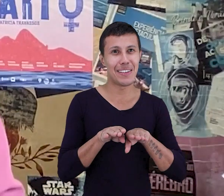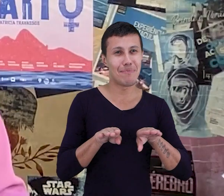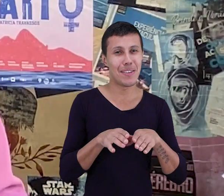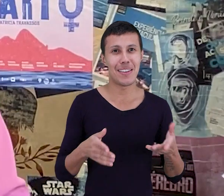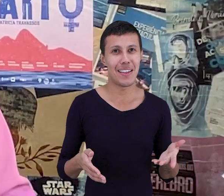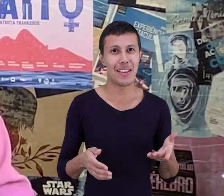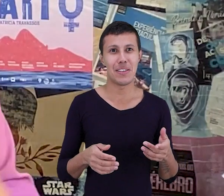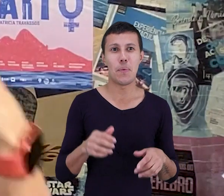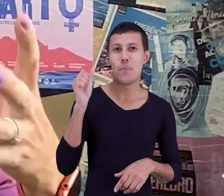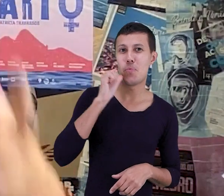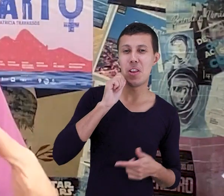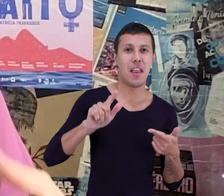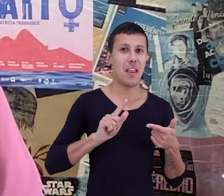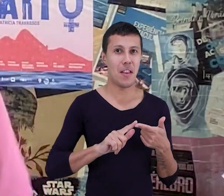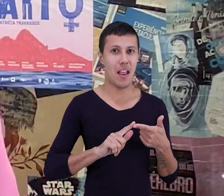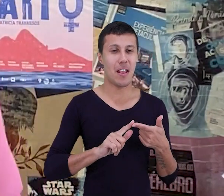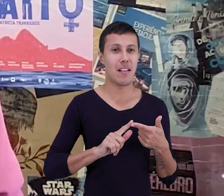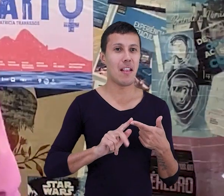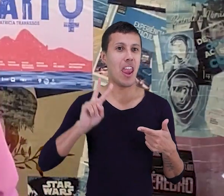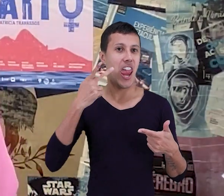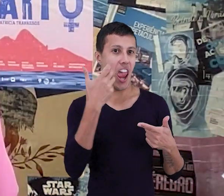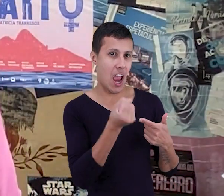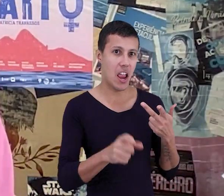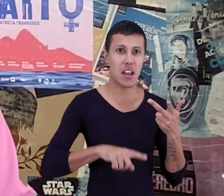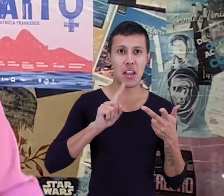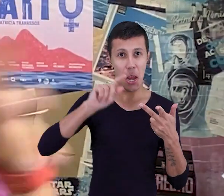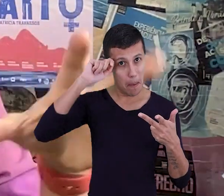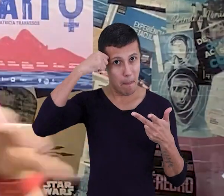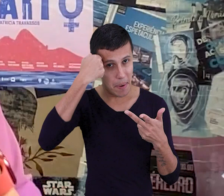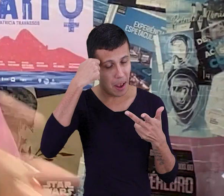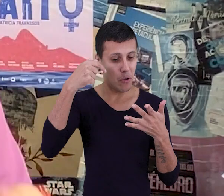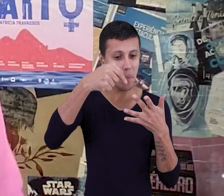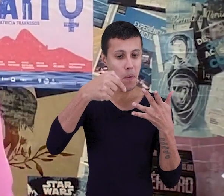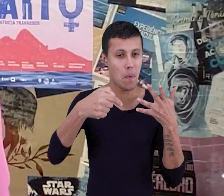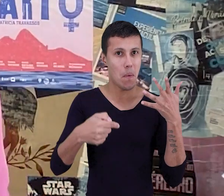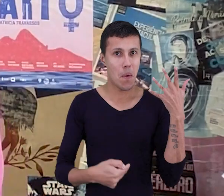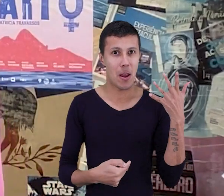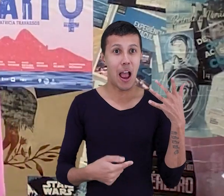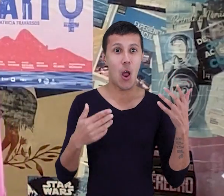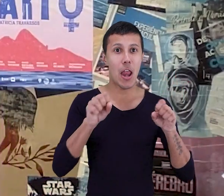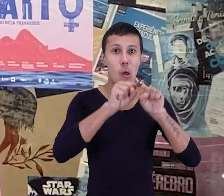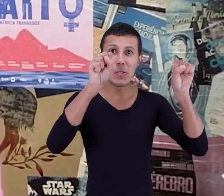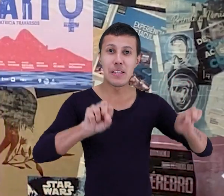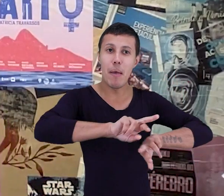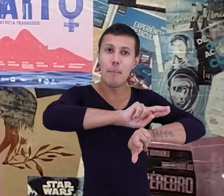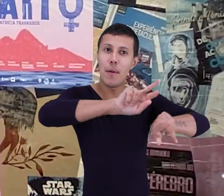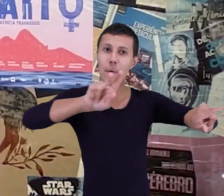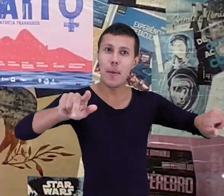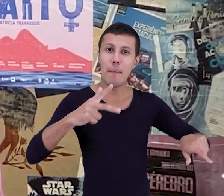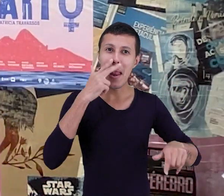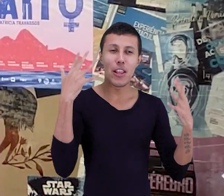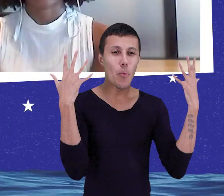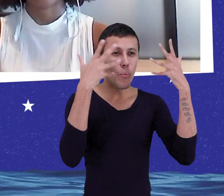por mulheres, por homossexuais, falo isso por negros, né? Tá começando a virar um ecossistema mais diverso, mais colorido e